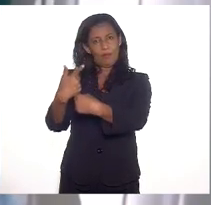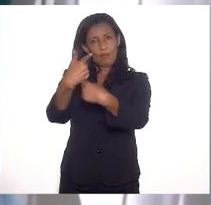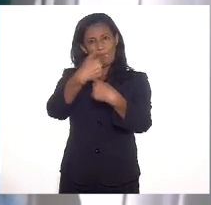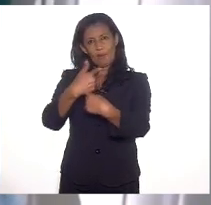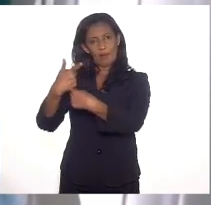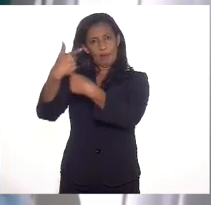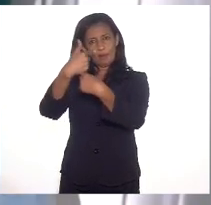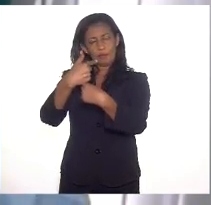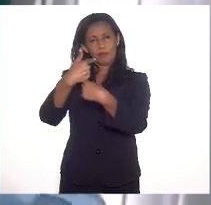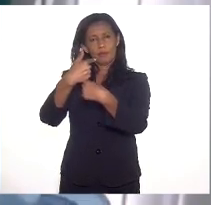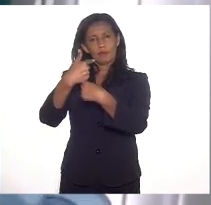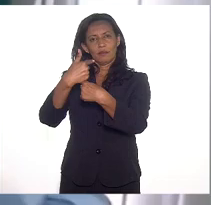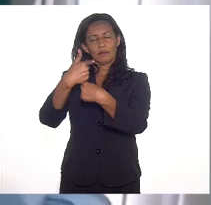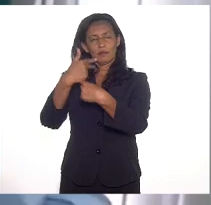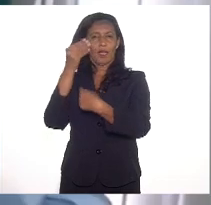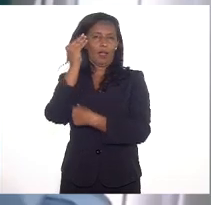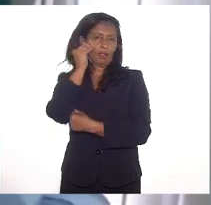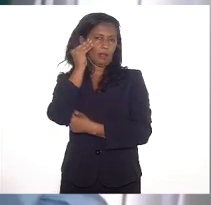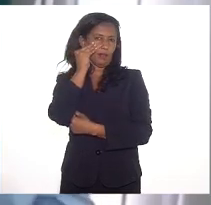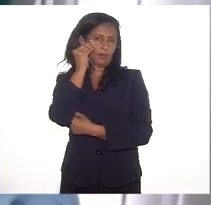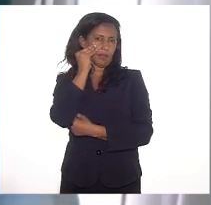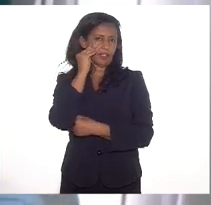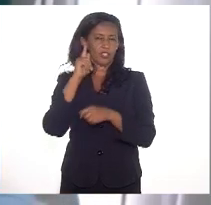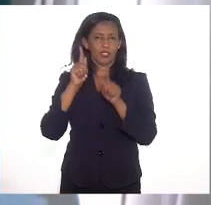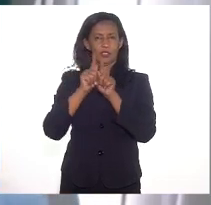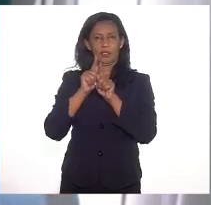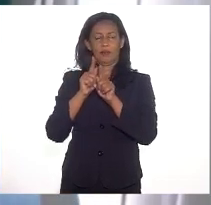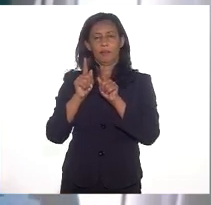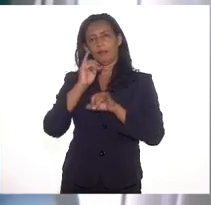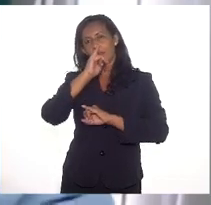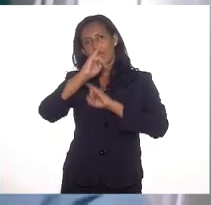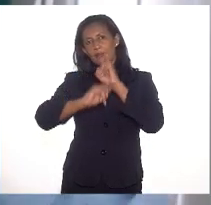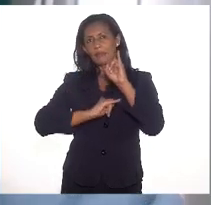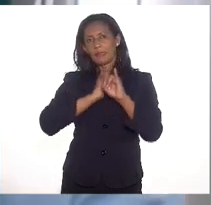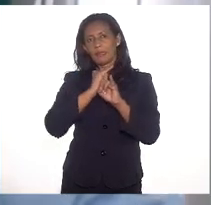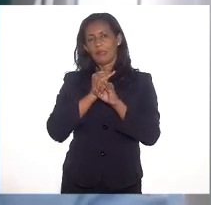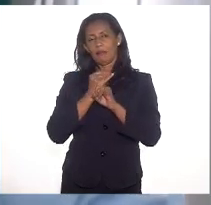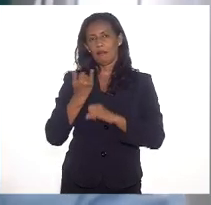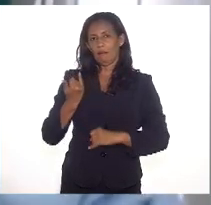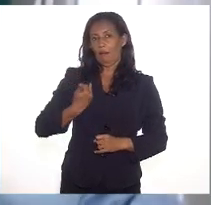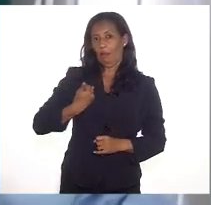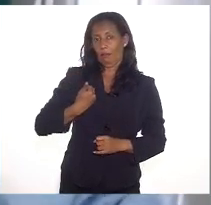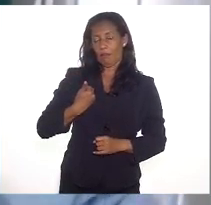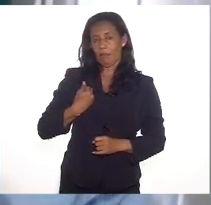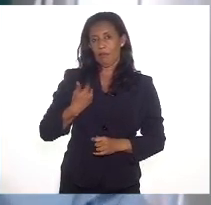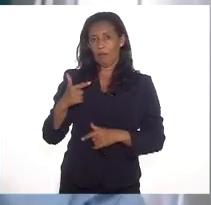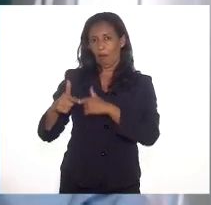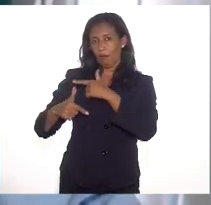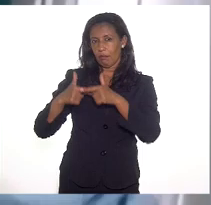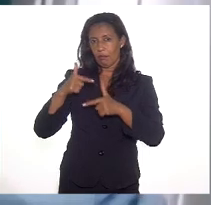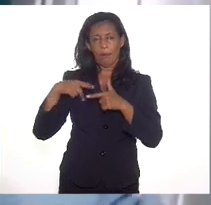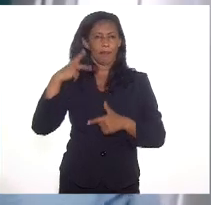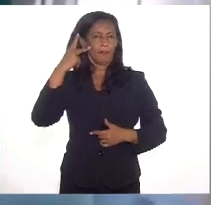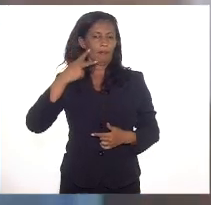pelas redes sociais, nos assistem pela TV Alerj, nossos colegas servidores e servidoras do